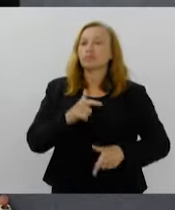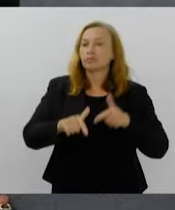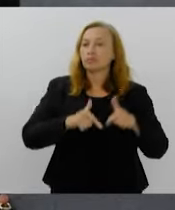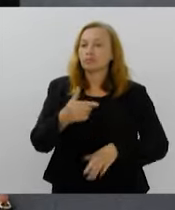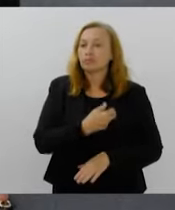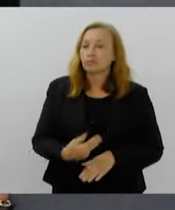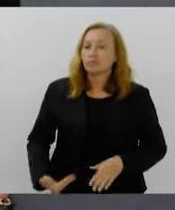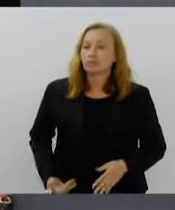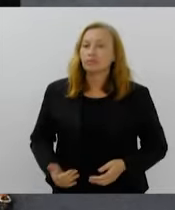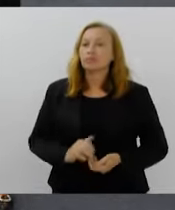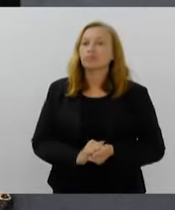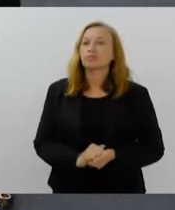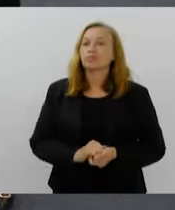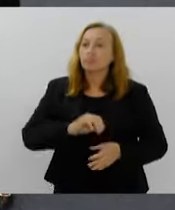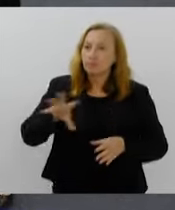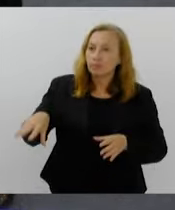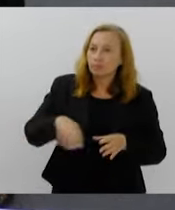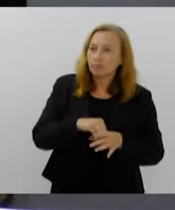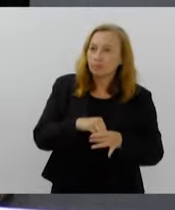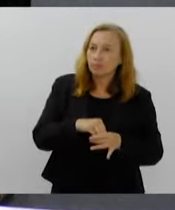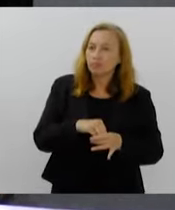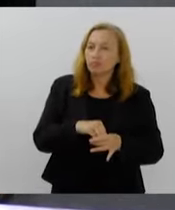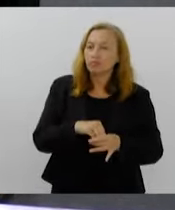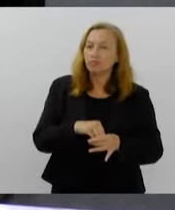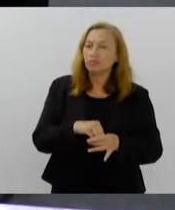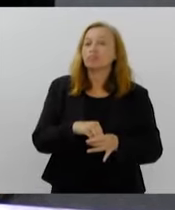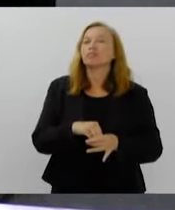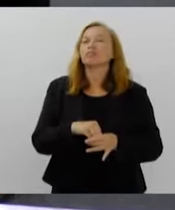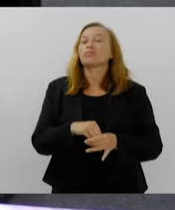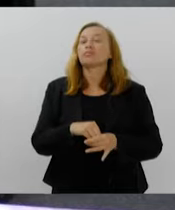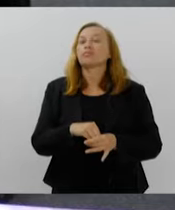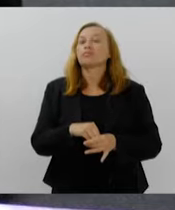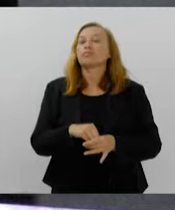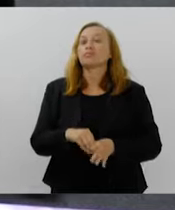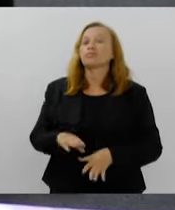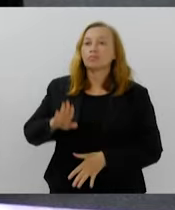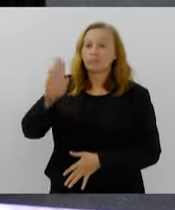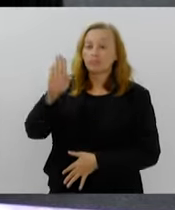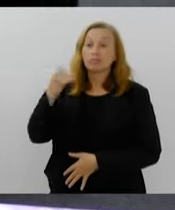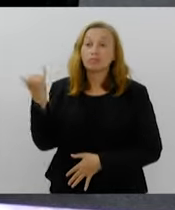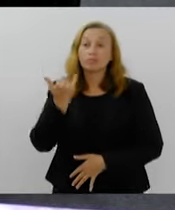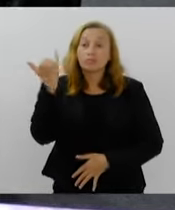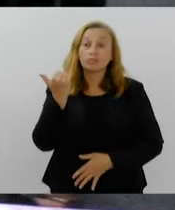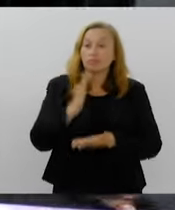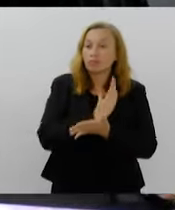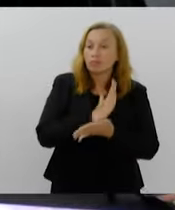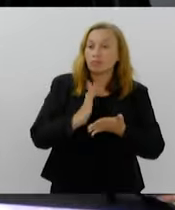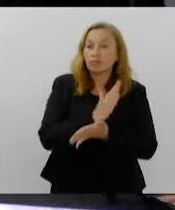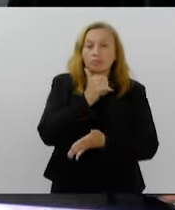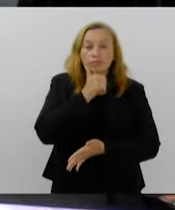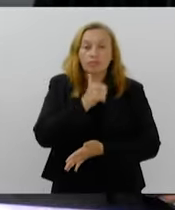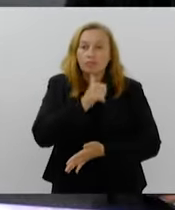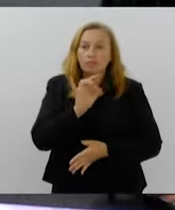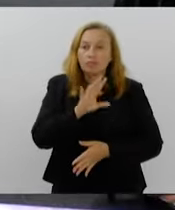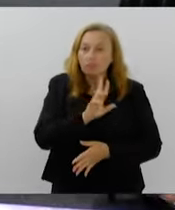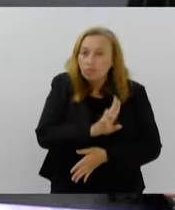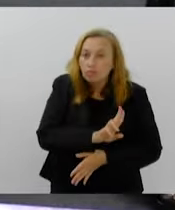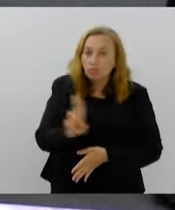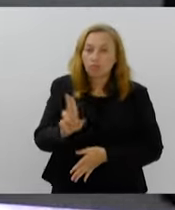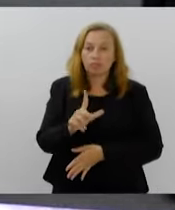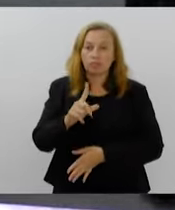inclusive elas incluíram as candidatas né que foi muito importante que às vezes as mulheres Só pelo fato deocar